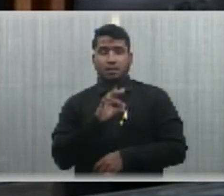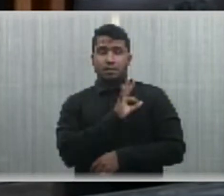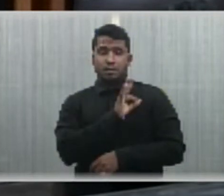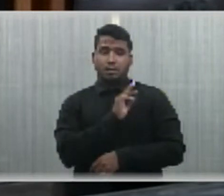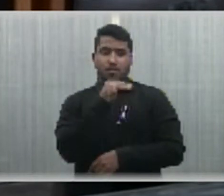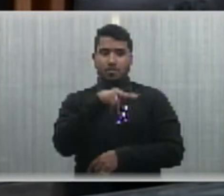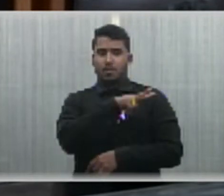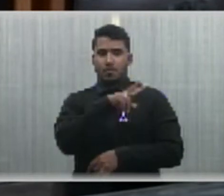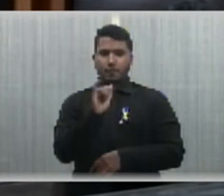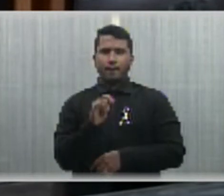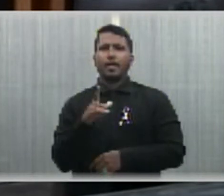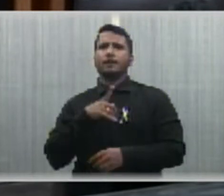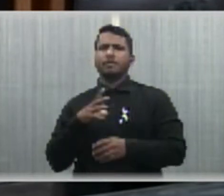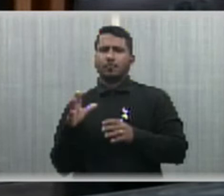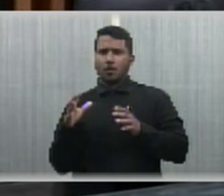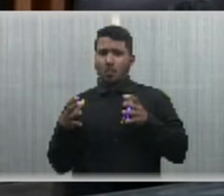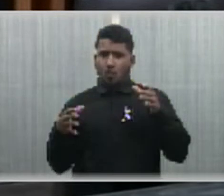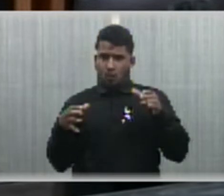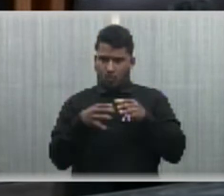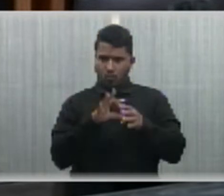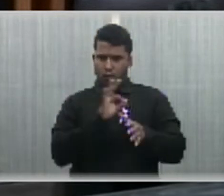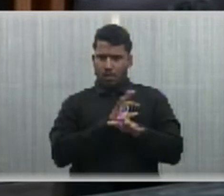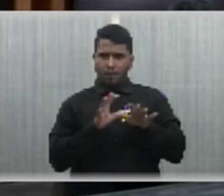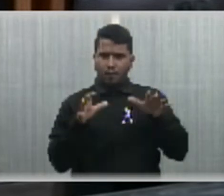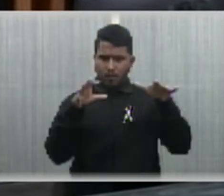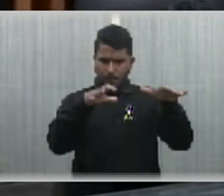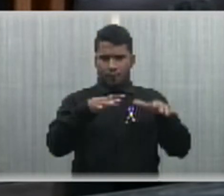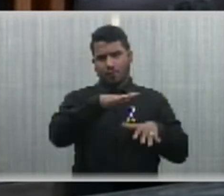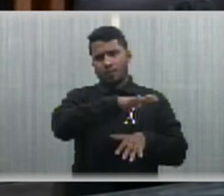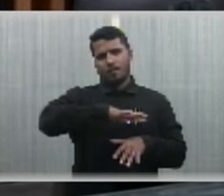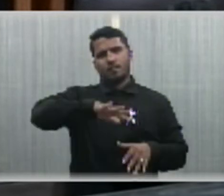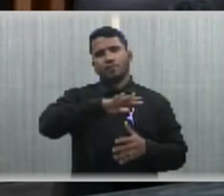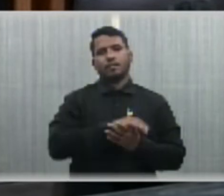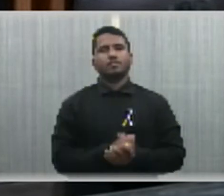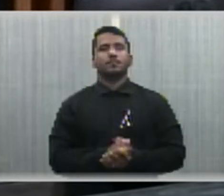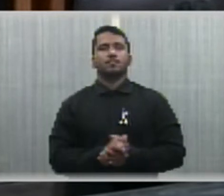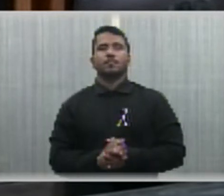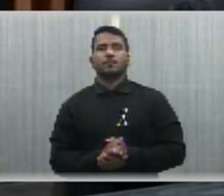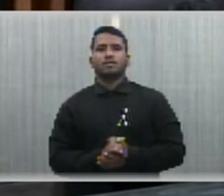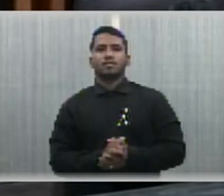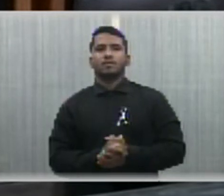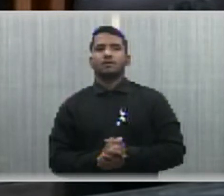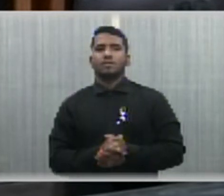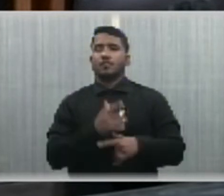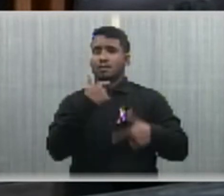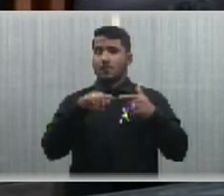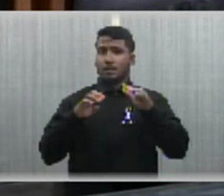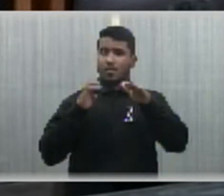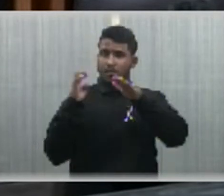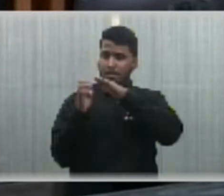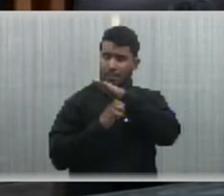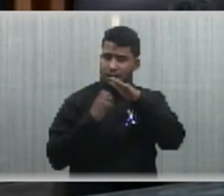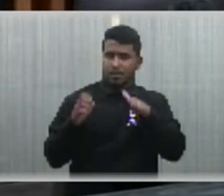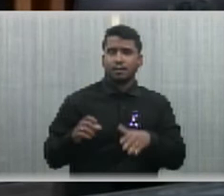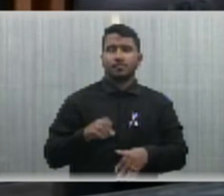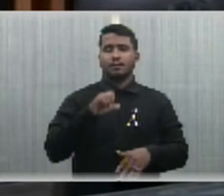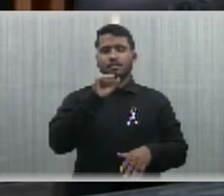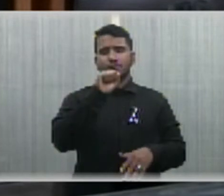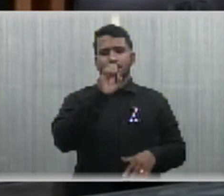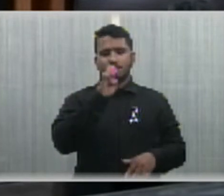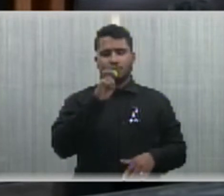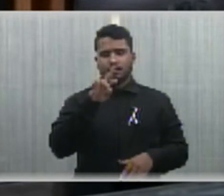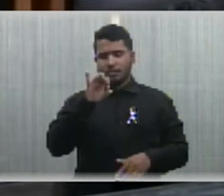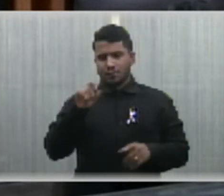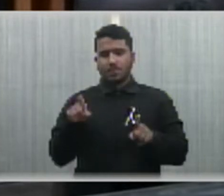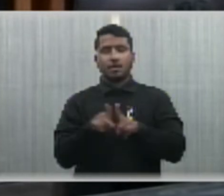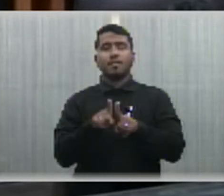irá fazer um reforço policial naquela área. Então, trabalhando com o SEBRAE, trabalhando com a Secretaria de Cultura, trabalhando com